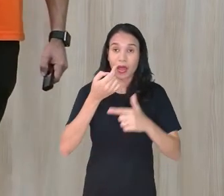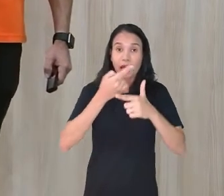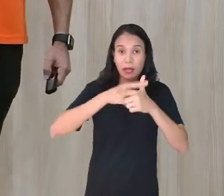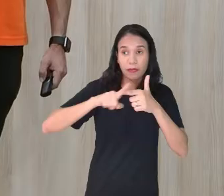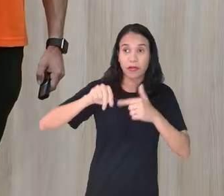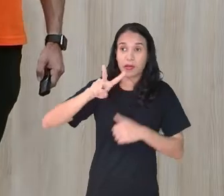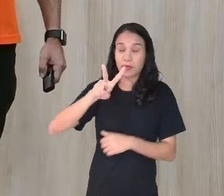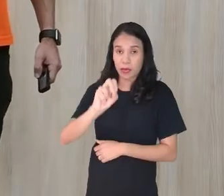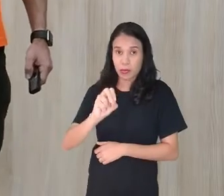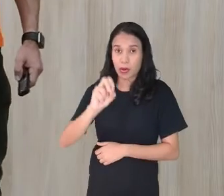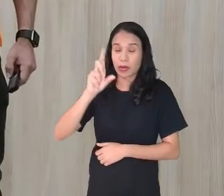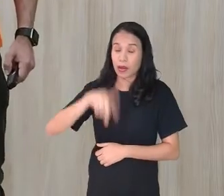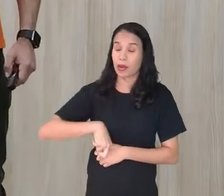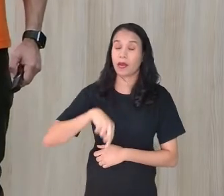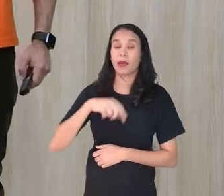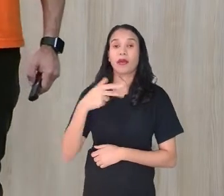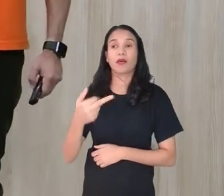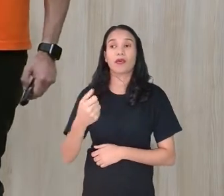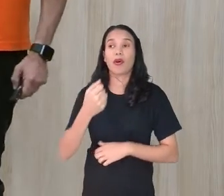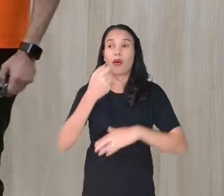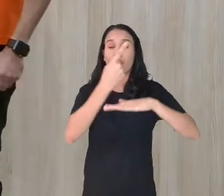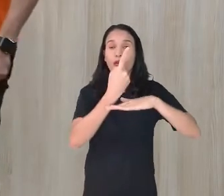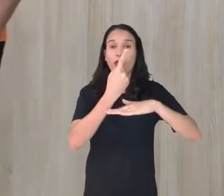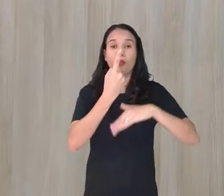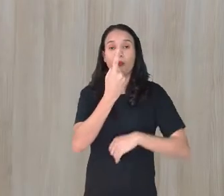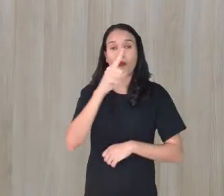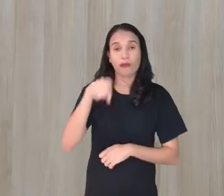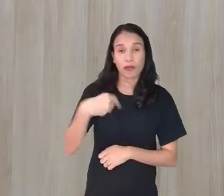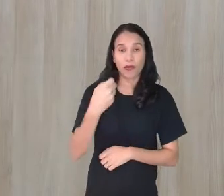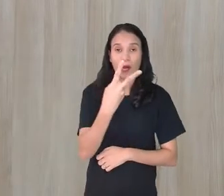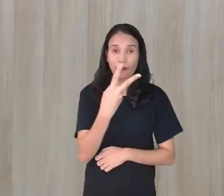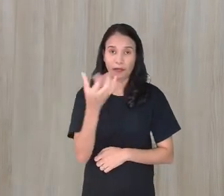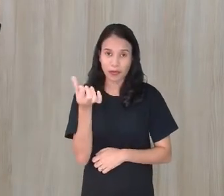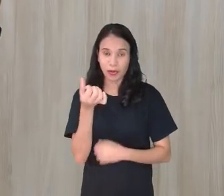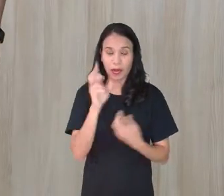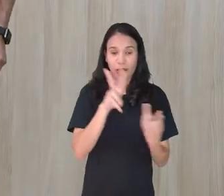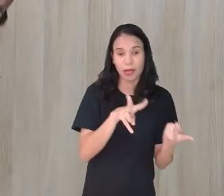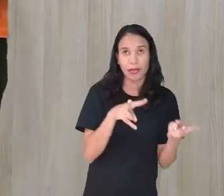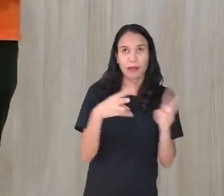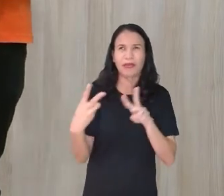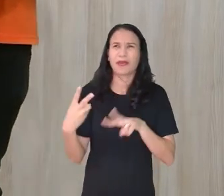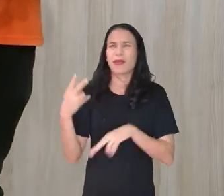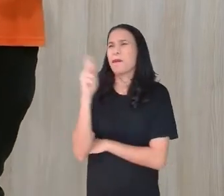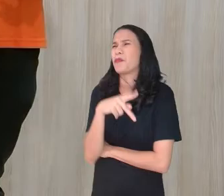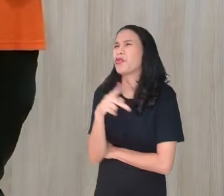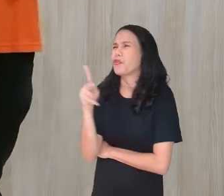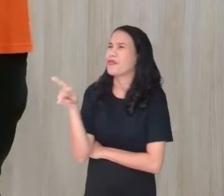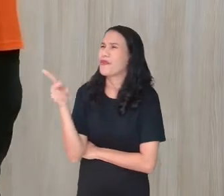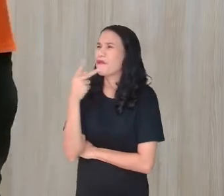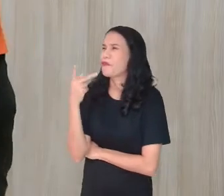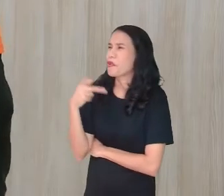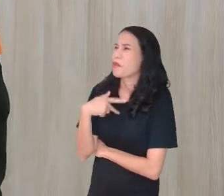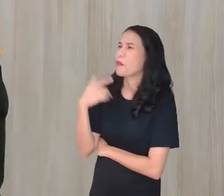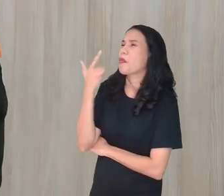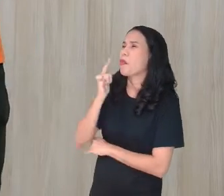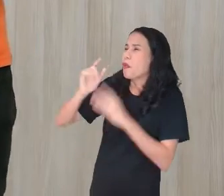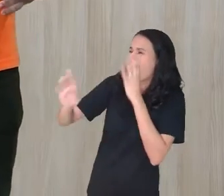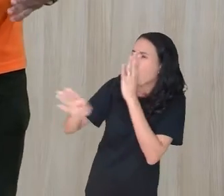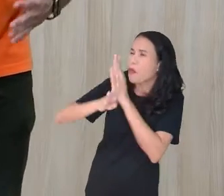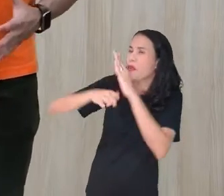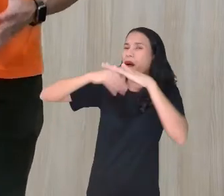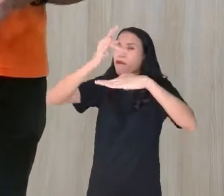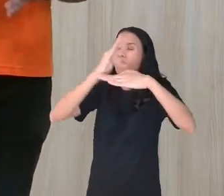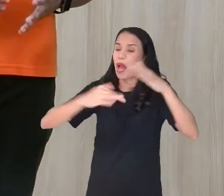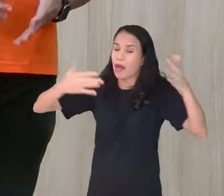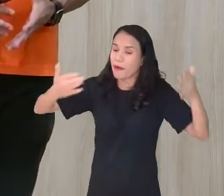por 50 é igual a 1,26. Ah, Pedro, mas você disse que para encontrar uma fração